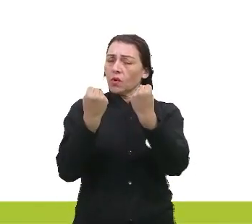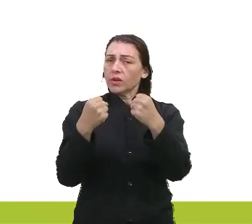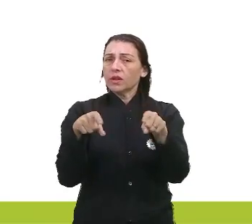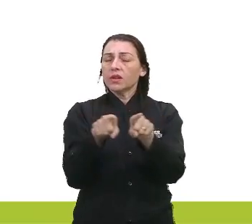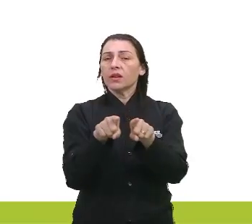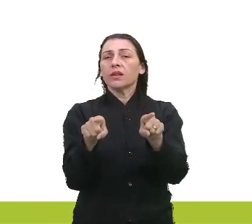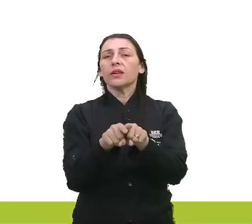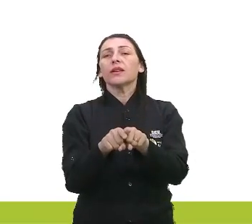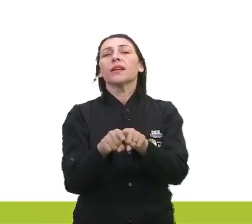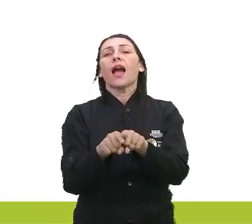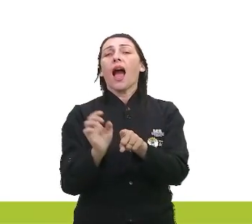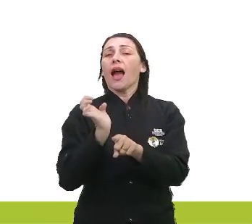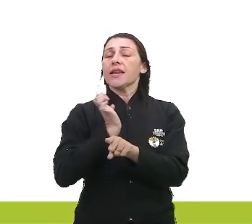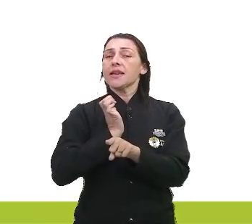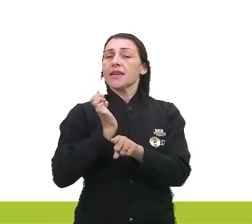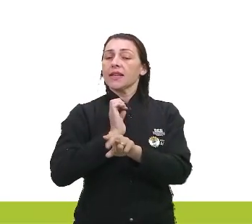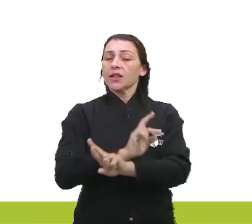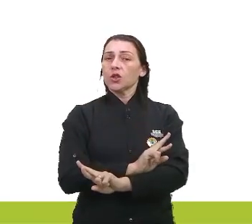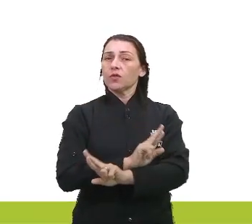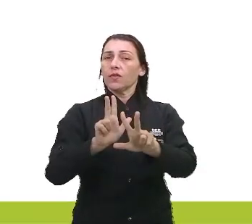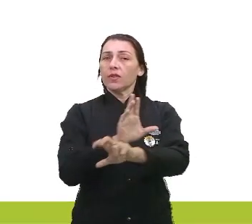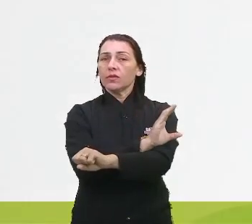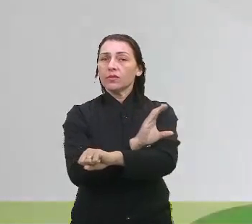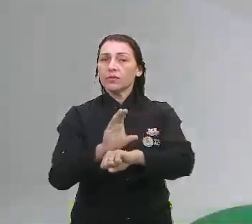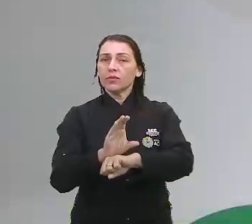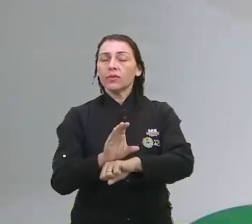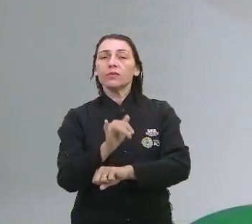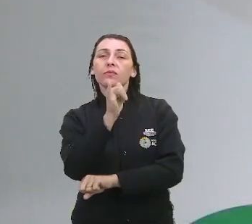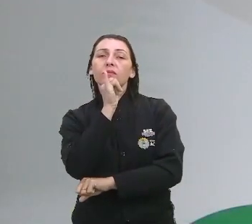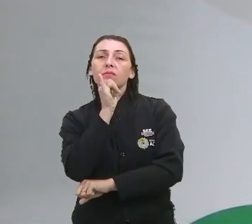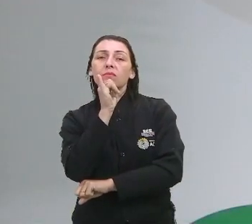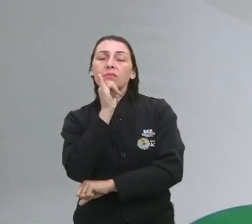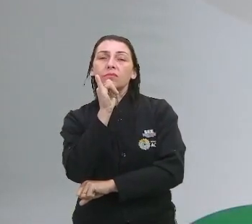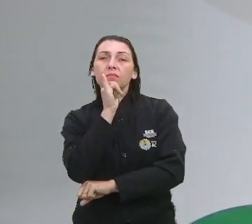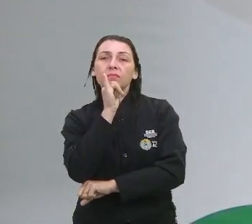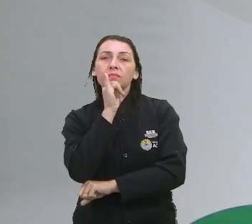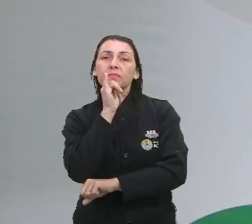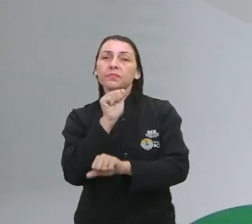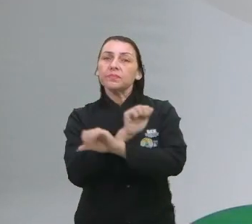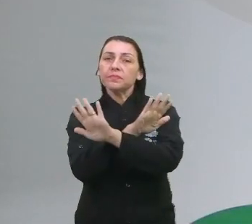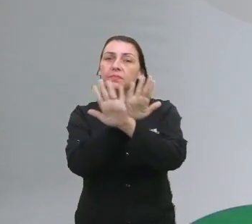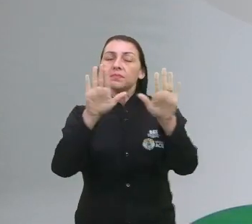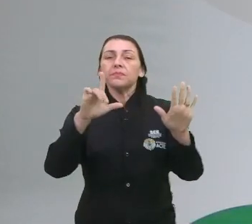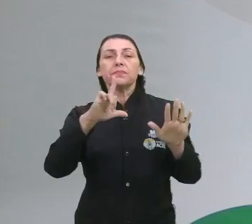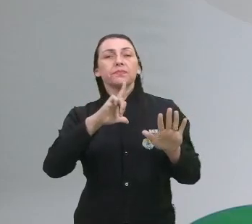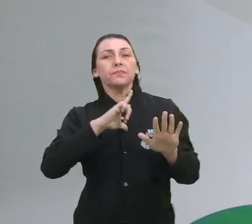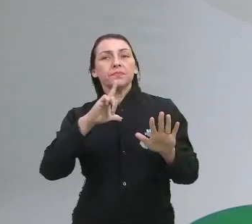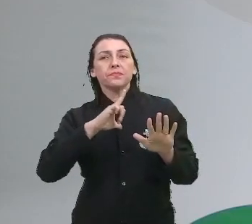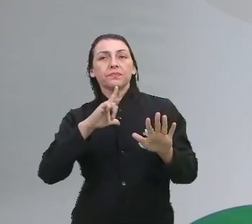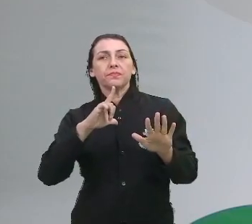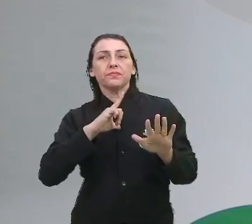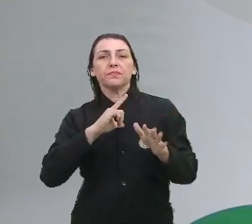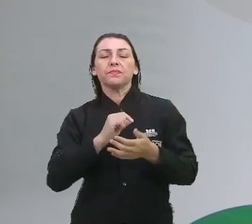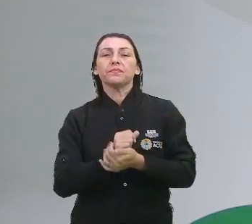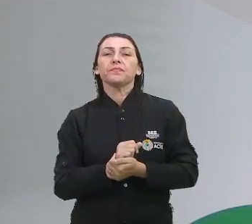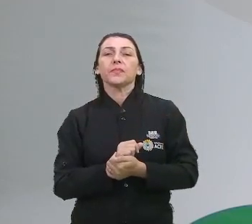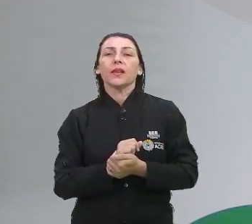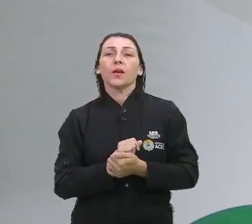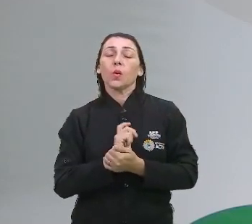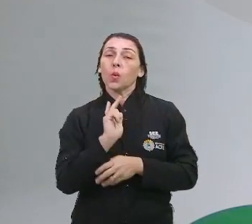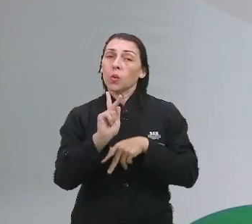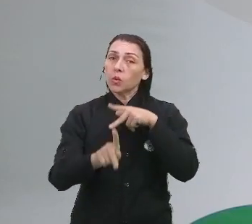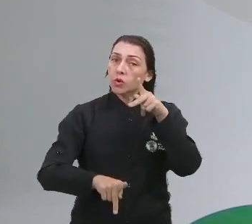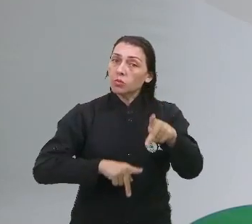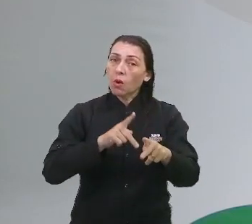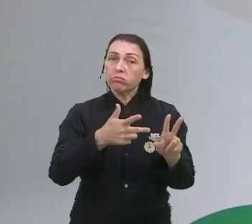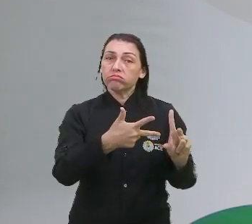com precisão a riqueza de diferentes culturas. Um exemplo muito claro que a gente tem disso é acerca dos povos originários,